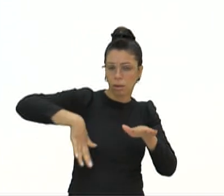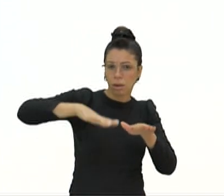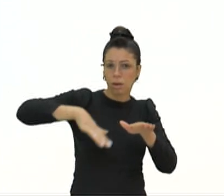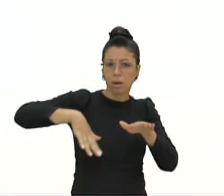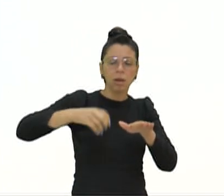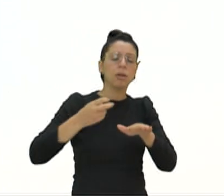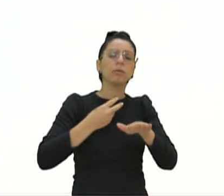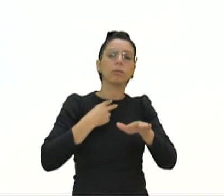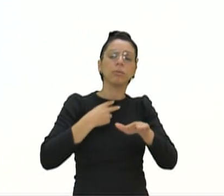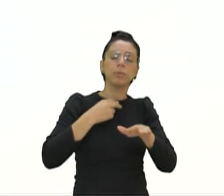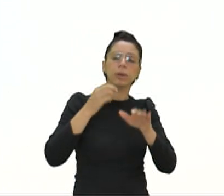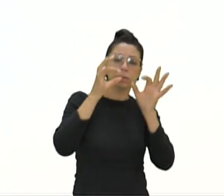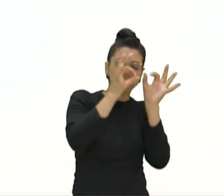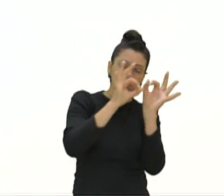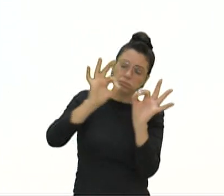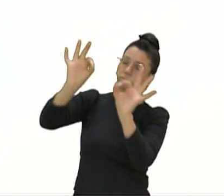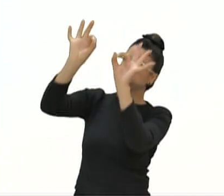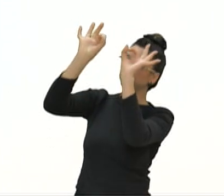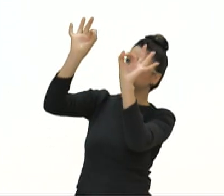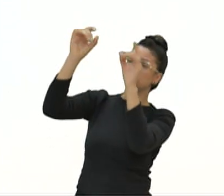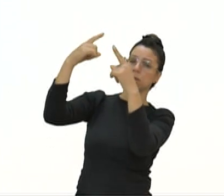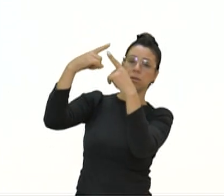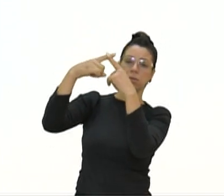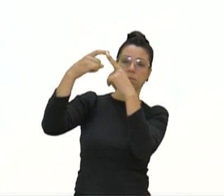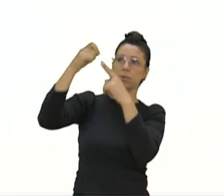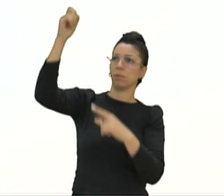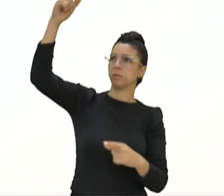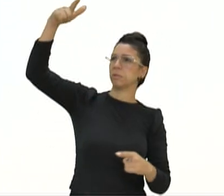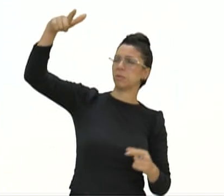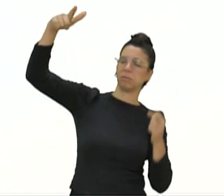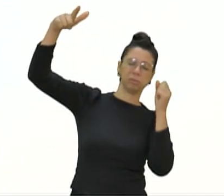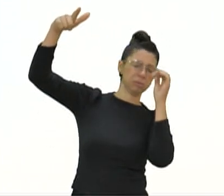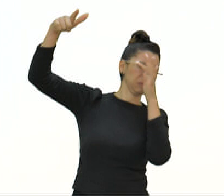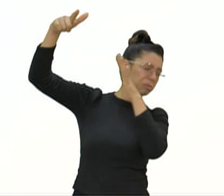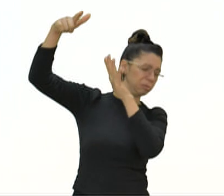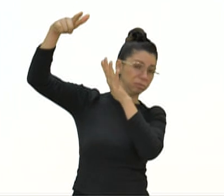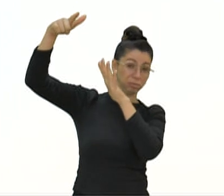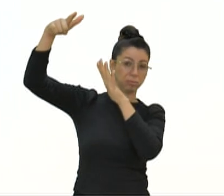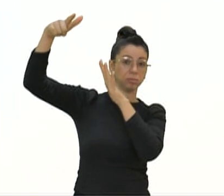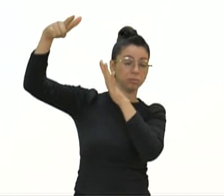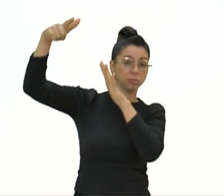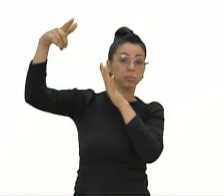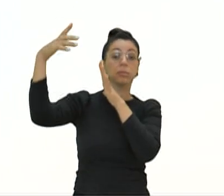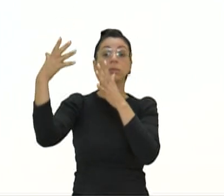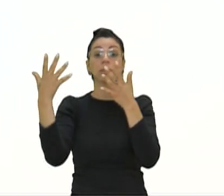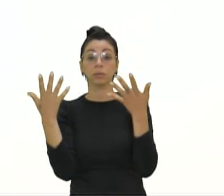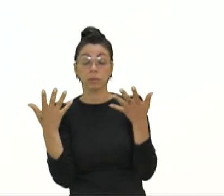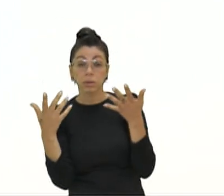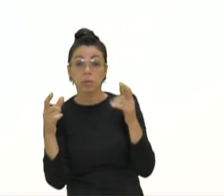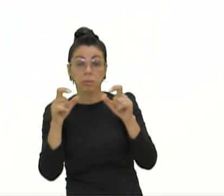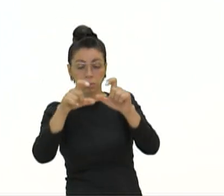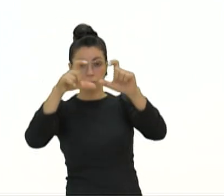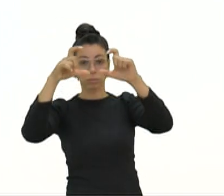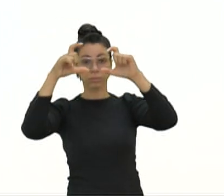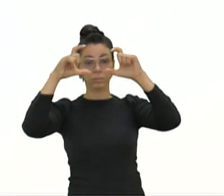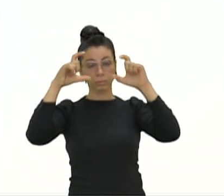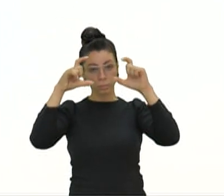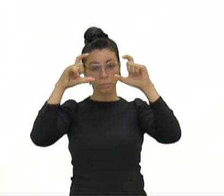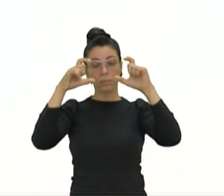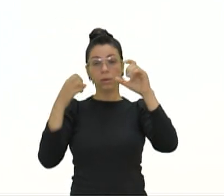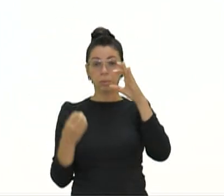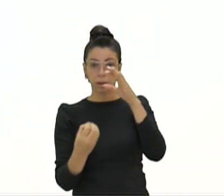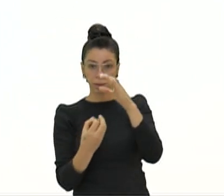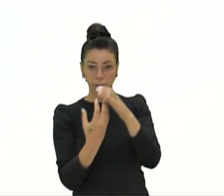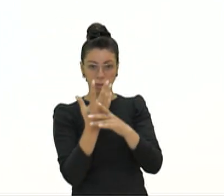direito porque essa luminosidade machuca a nossa visão, né? Machuca o nosso olho? Então o óculos escuro é uma invenção